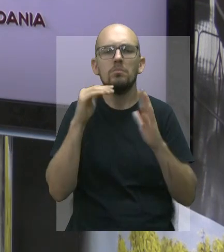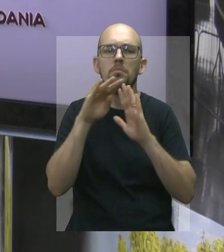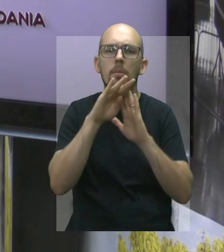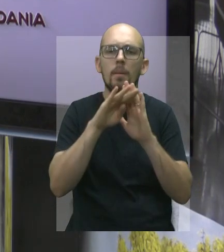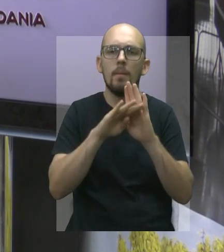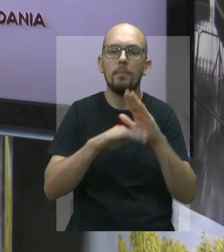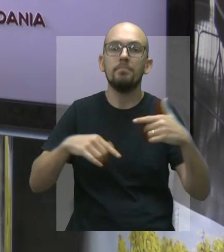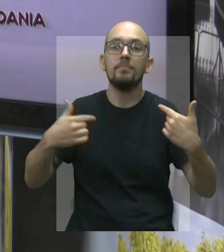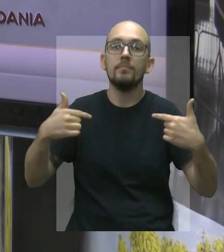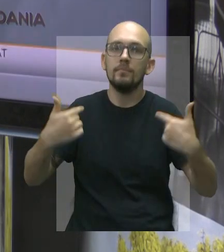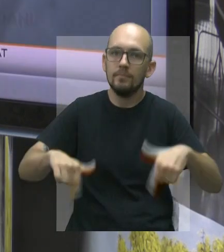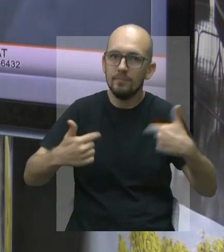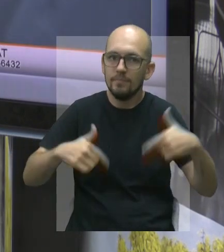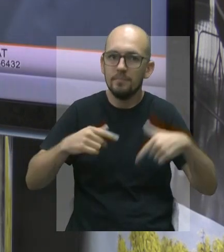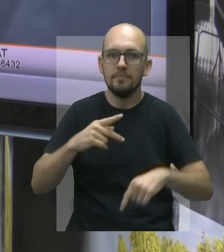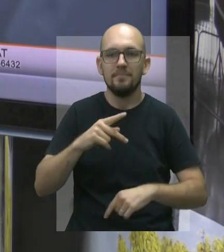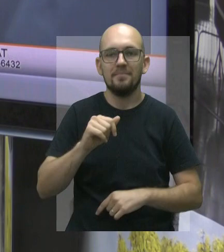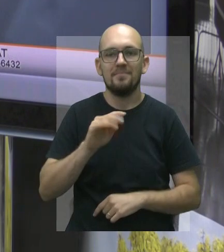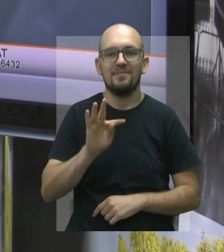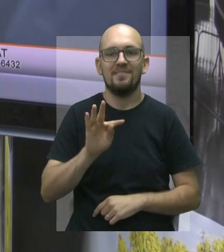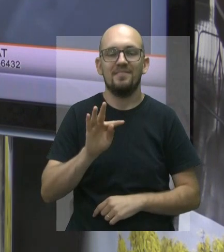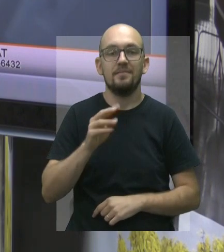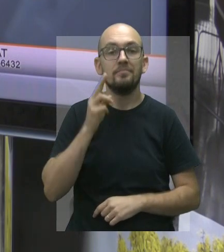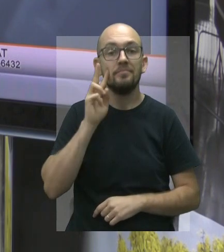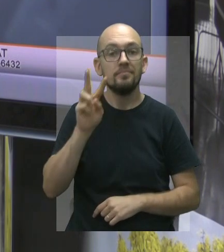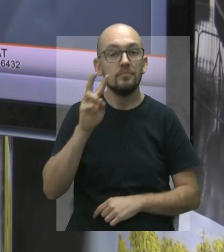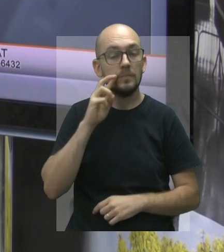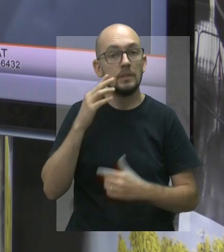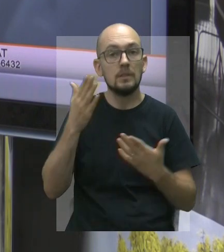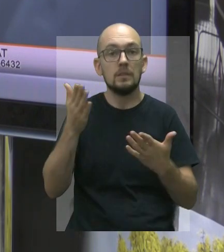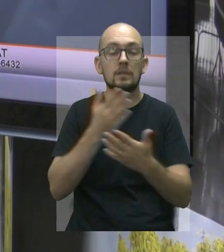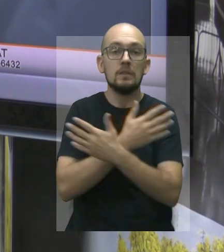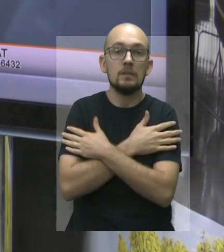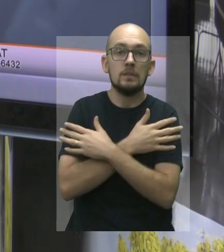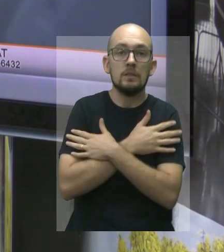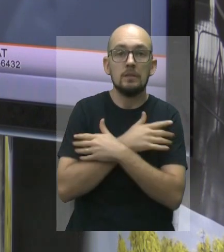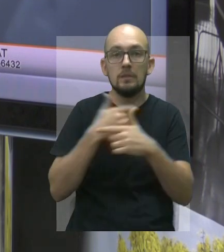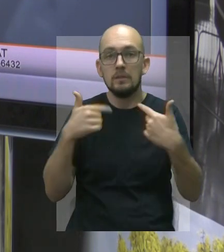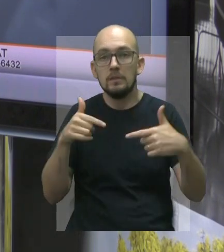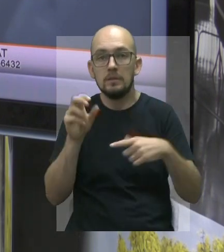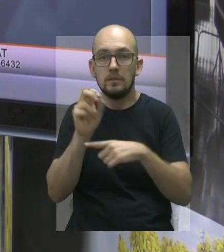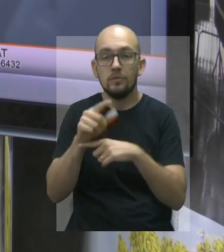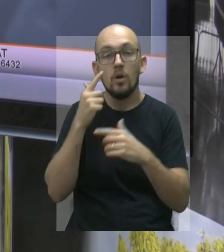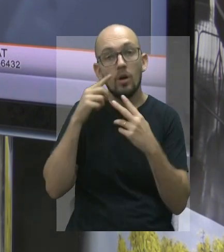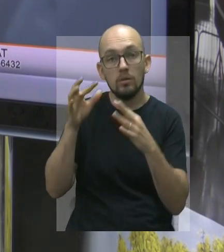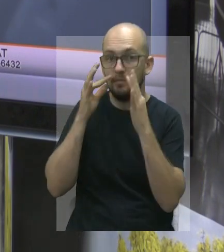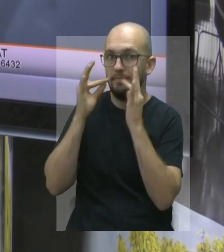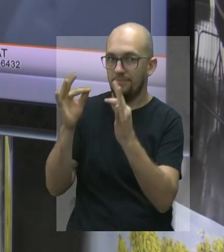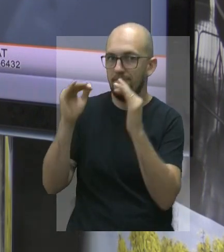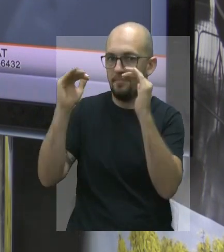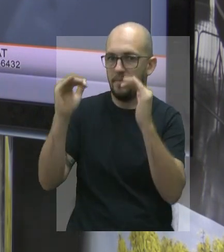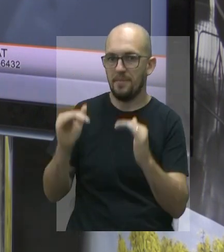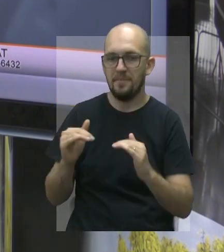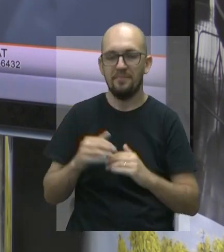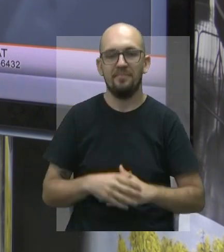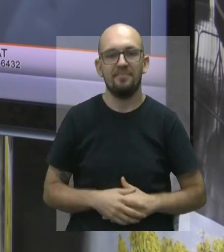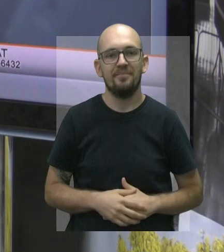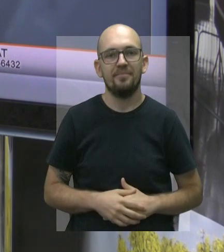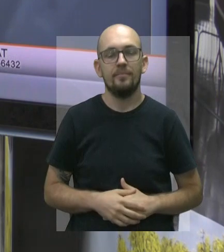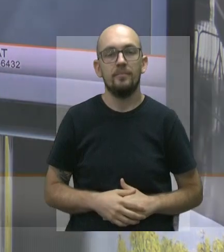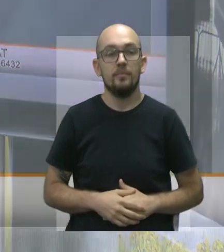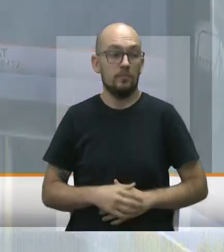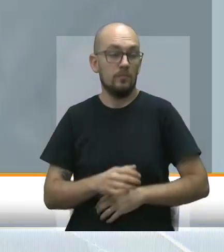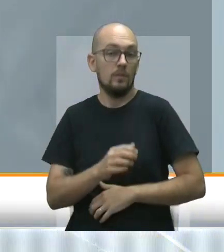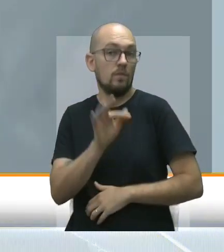do posto de atendimento ao trabalhador para você que está procurando uma colocação no mercado de trabalho. Olha só, para ensino superior